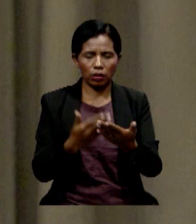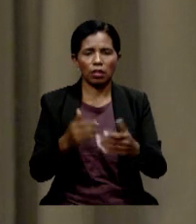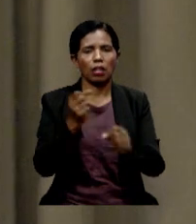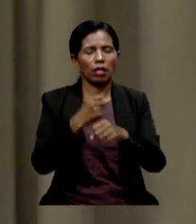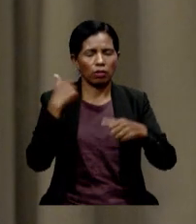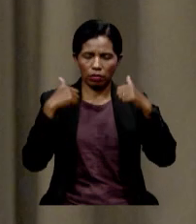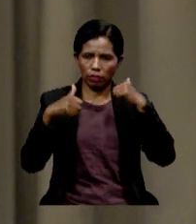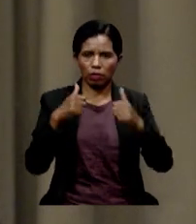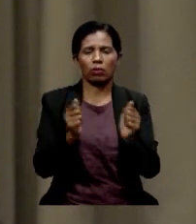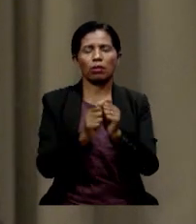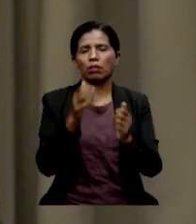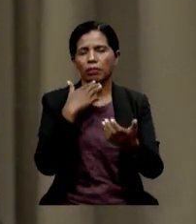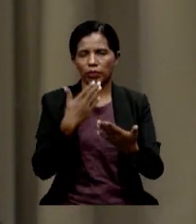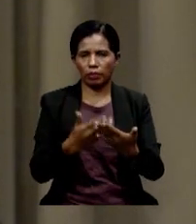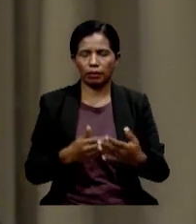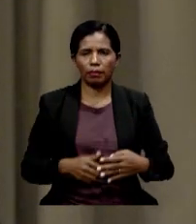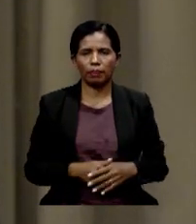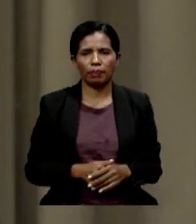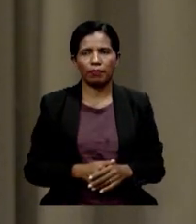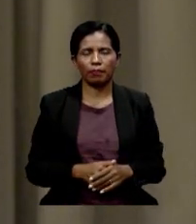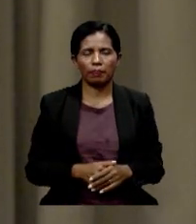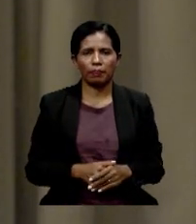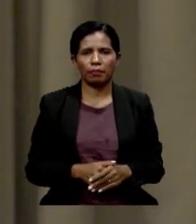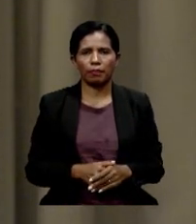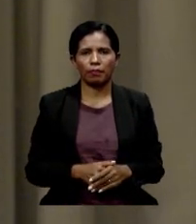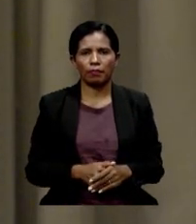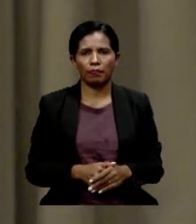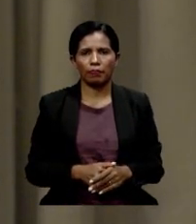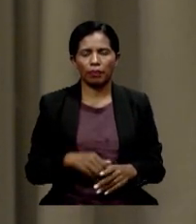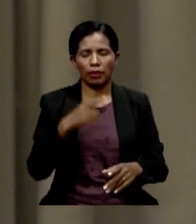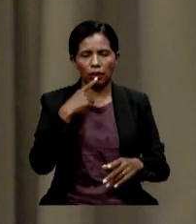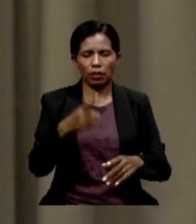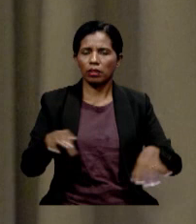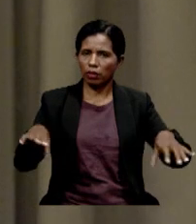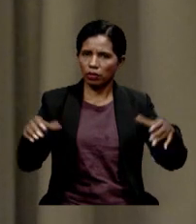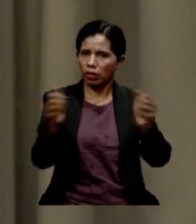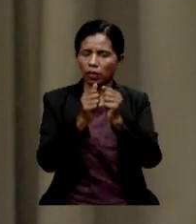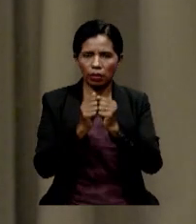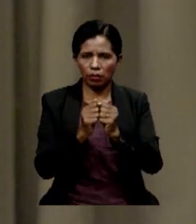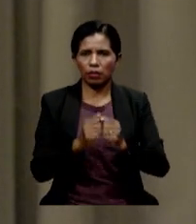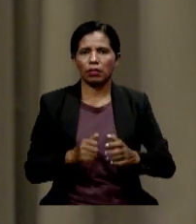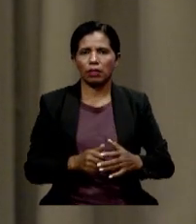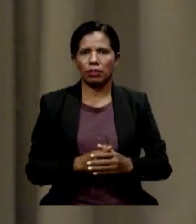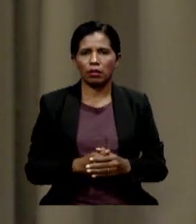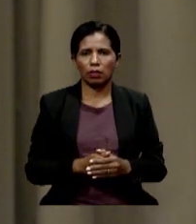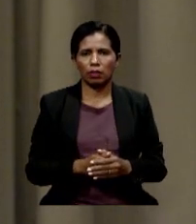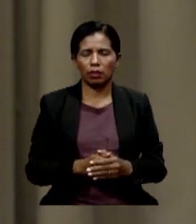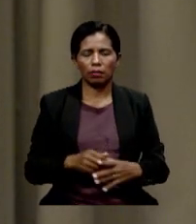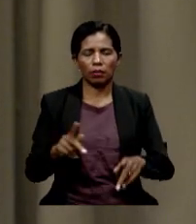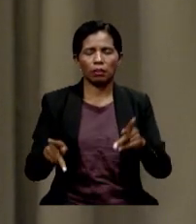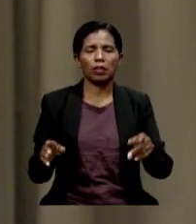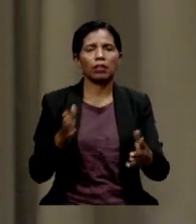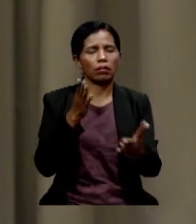acelerar isso. Eu considero a conectividade não só pela adesão à